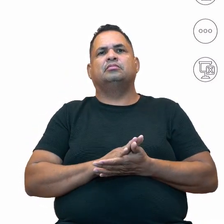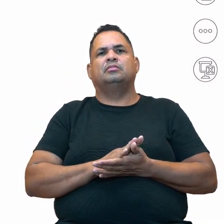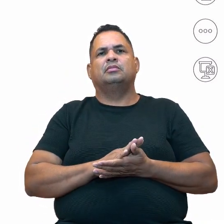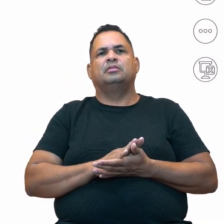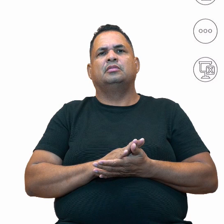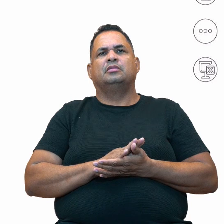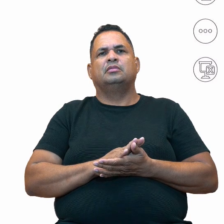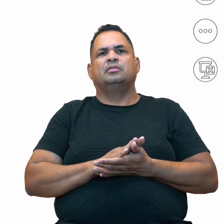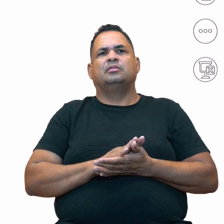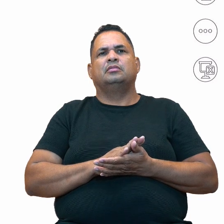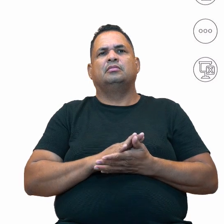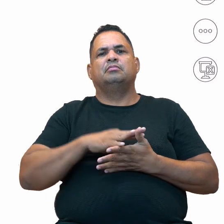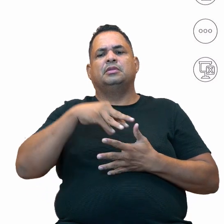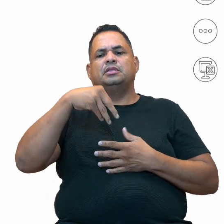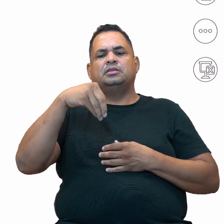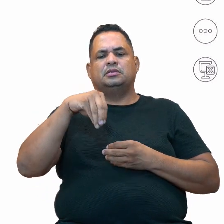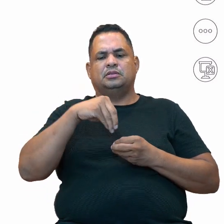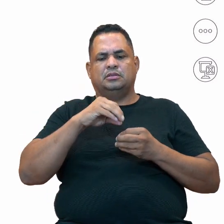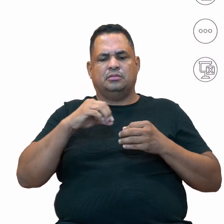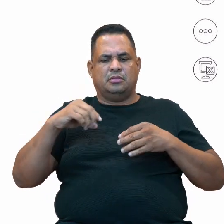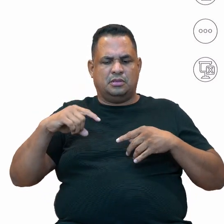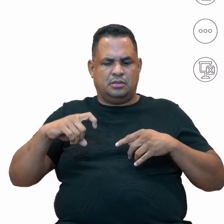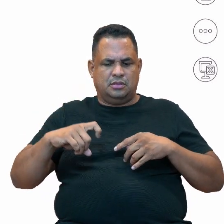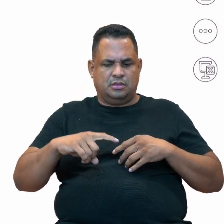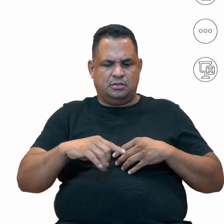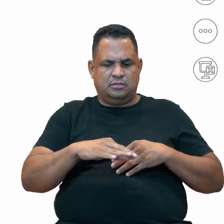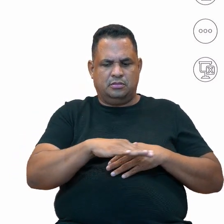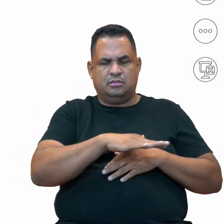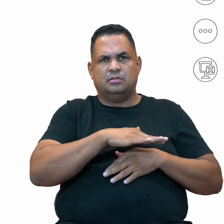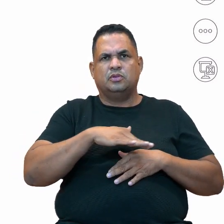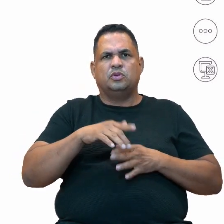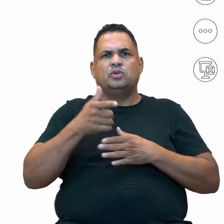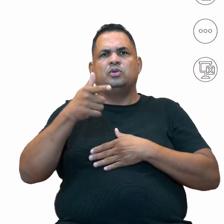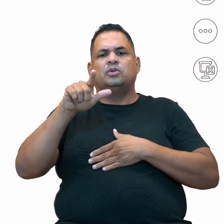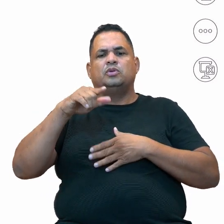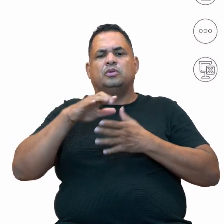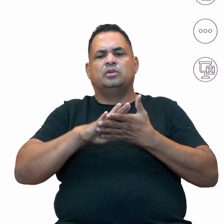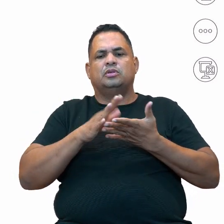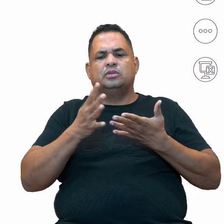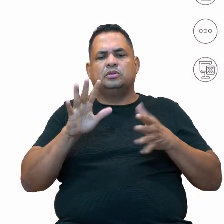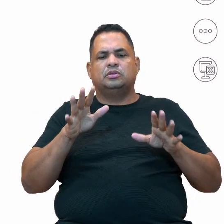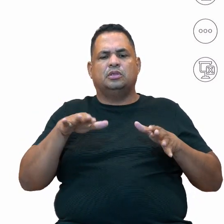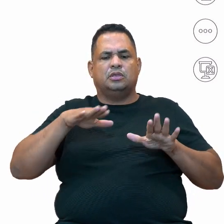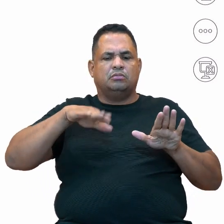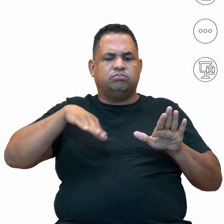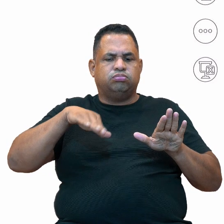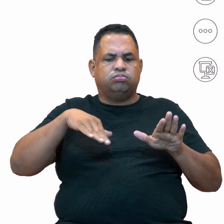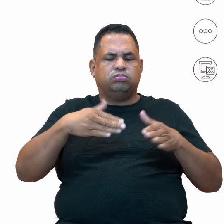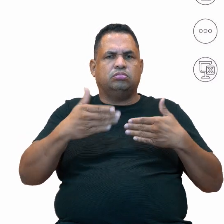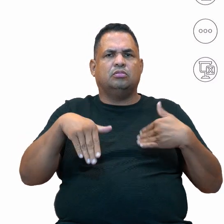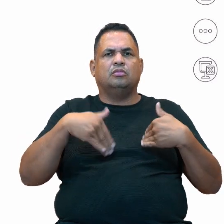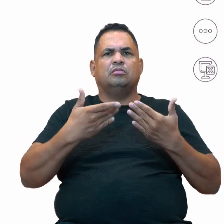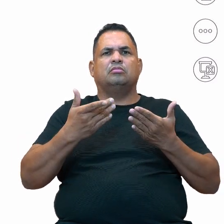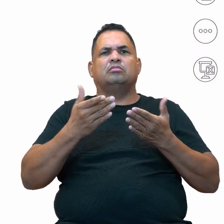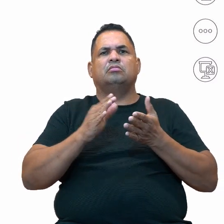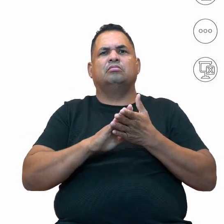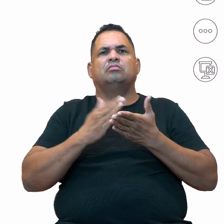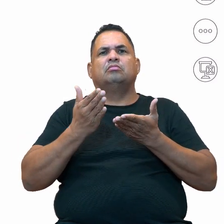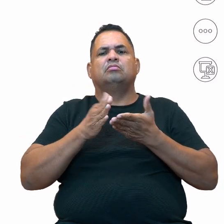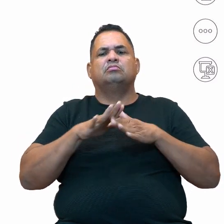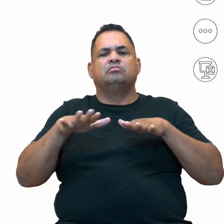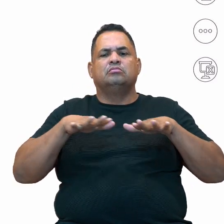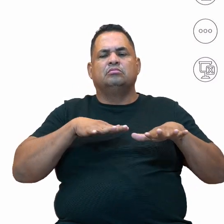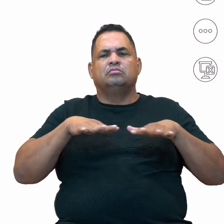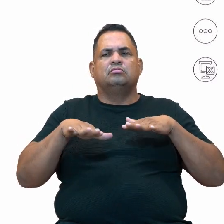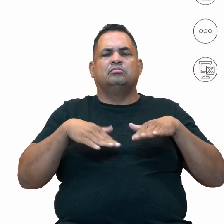como se fosse uma larva dessa hidra, consegue nadar. E aí, quando elas estão, né, se